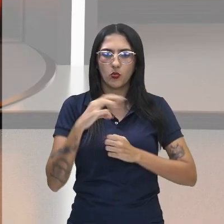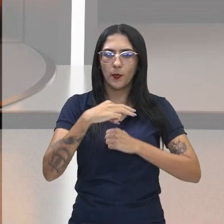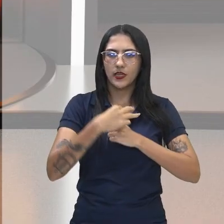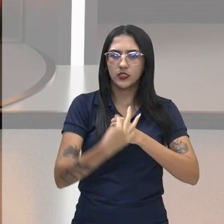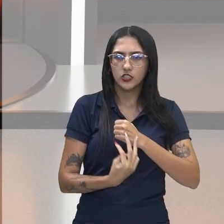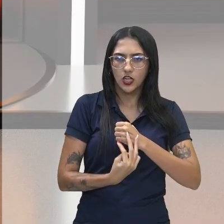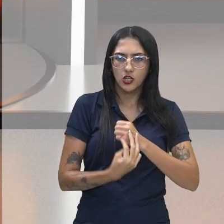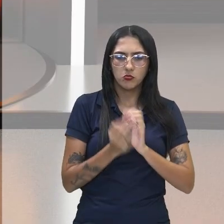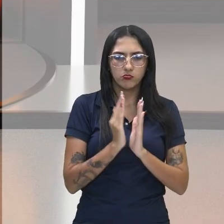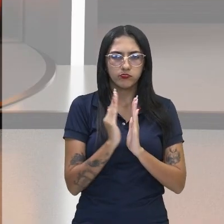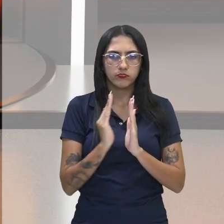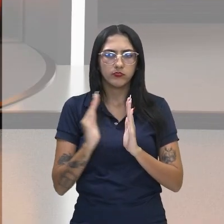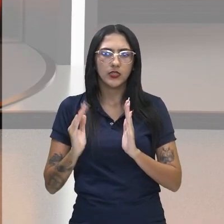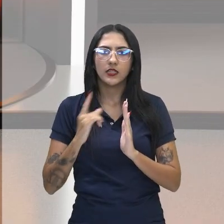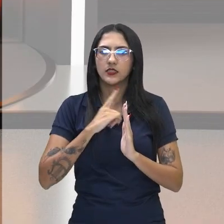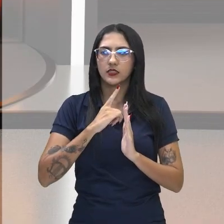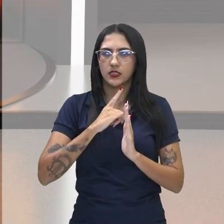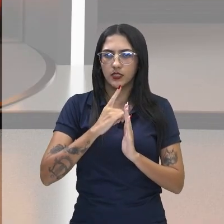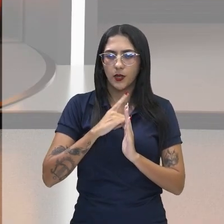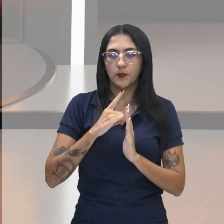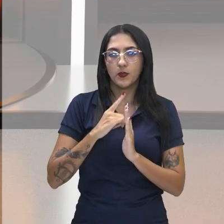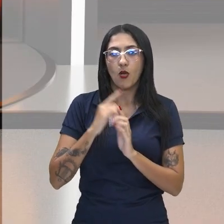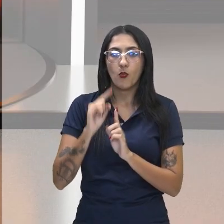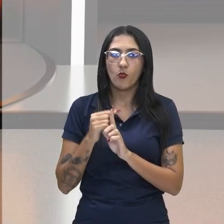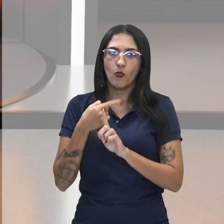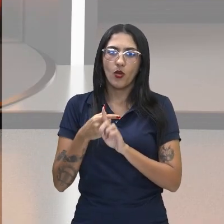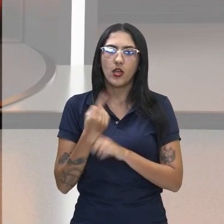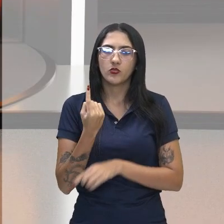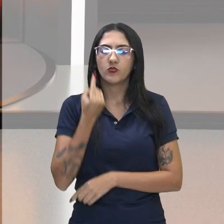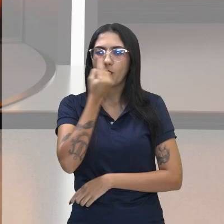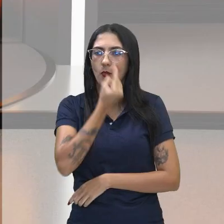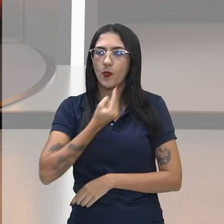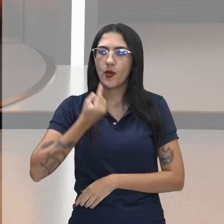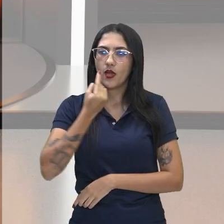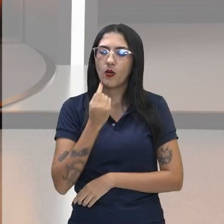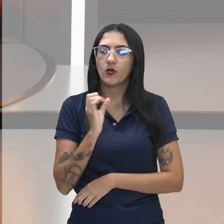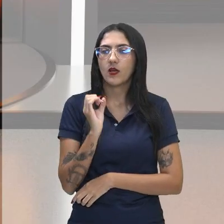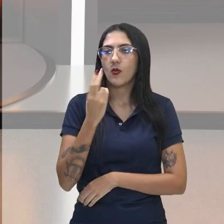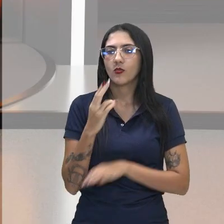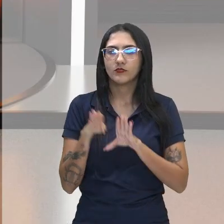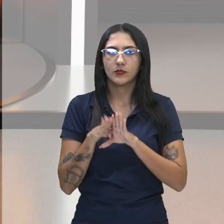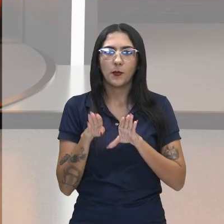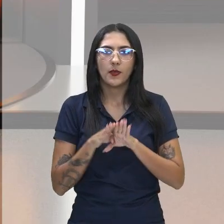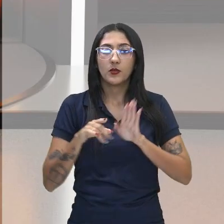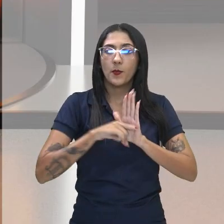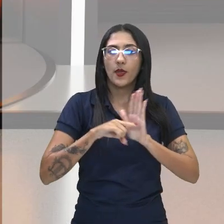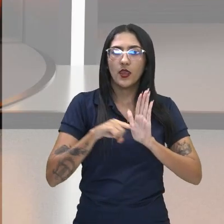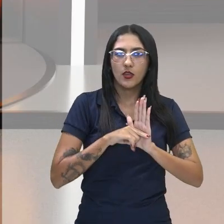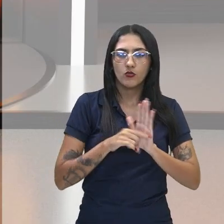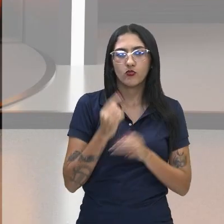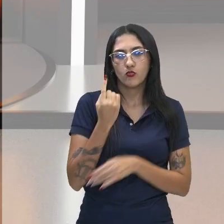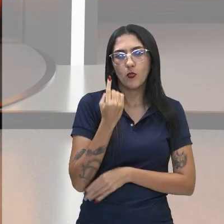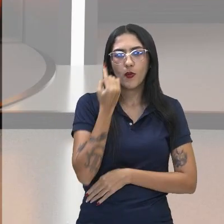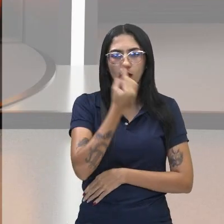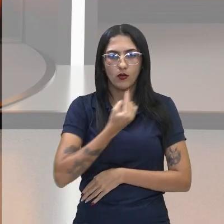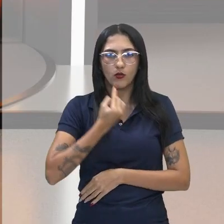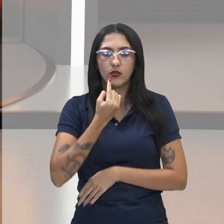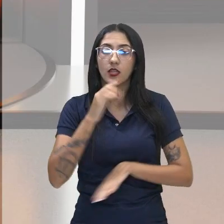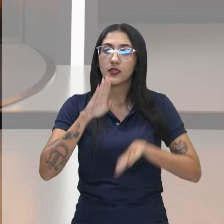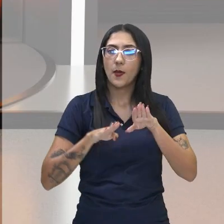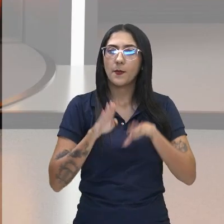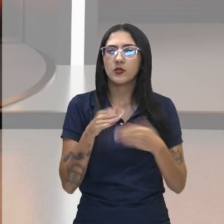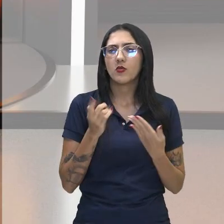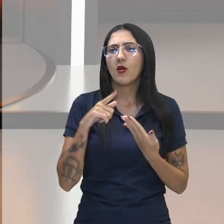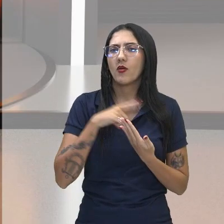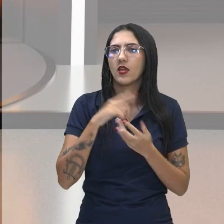outro, a gente vai ter o aumento de 1 hora ou diminuição de 1 hora. Depende do seu ponto de